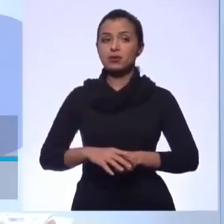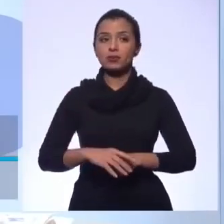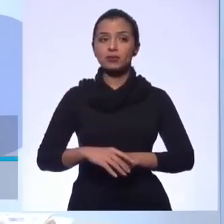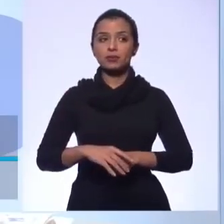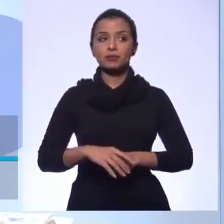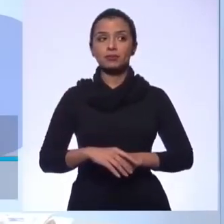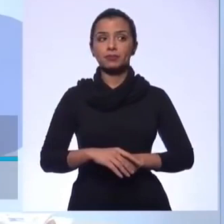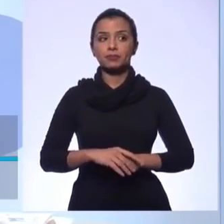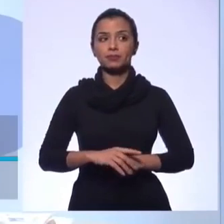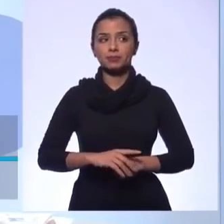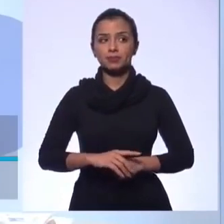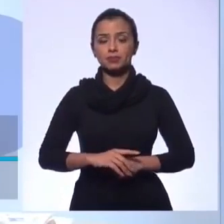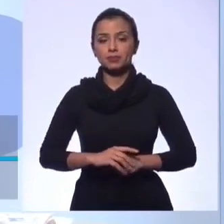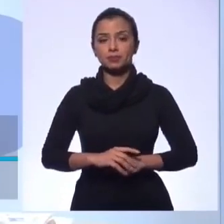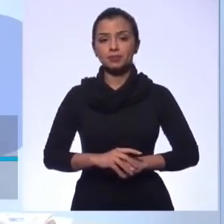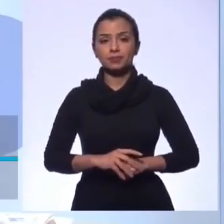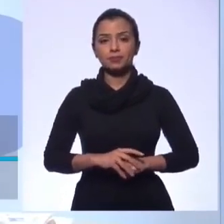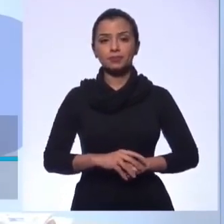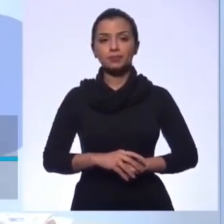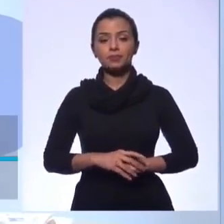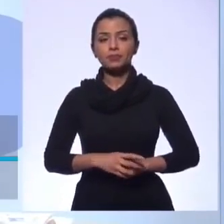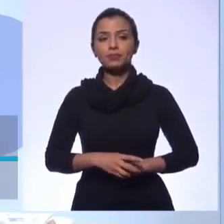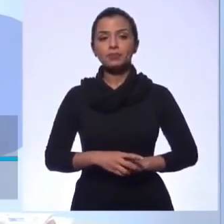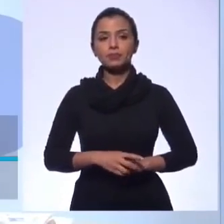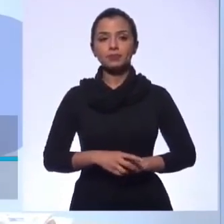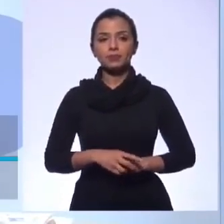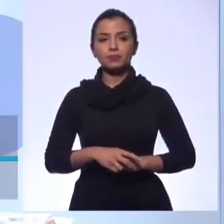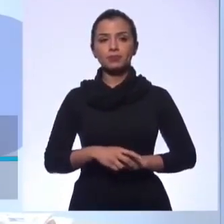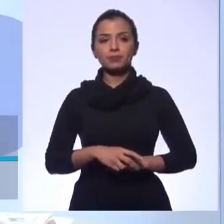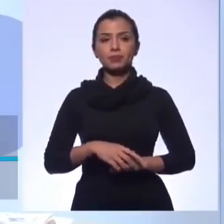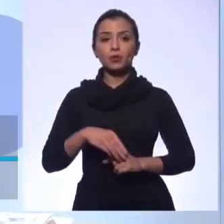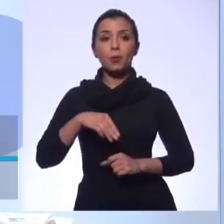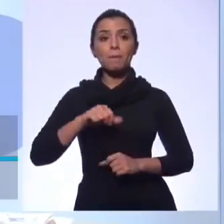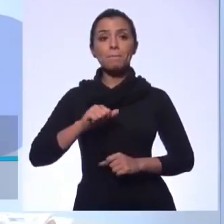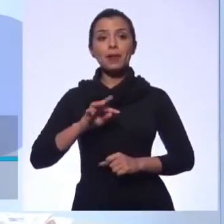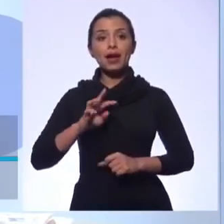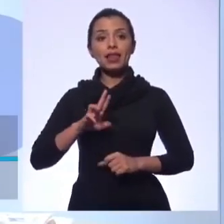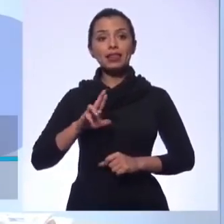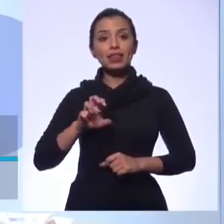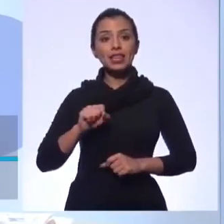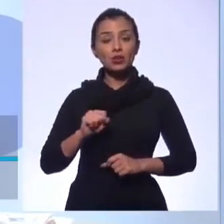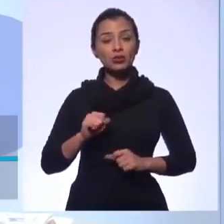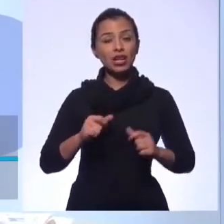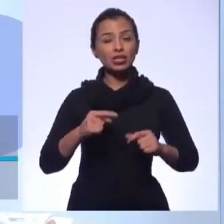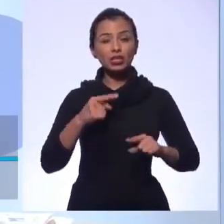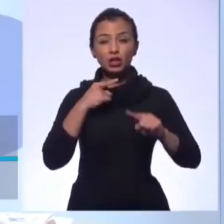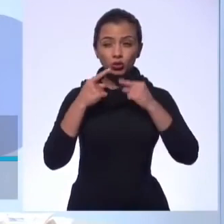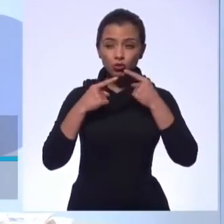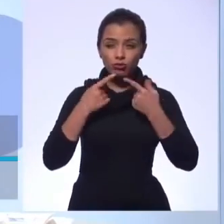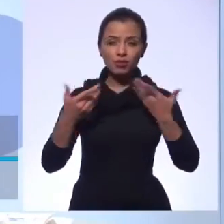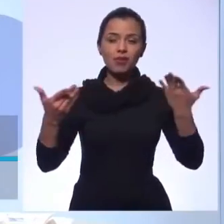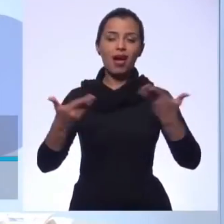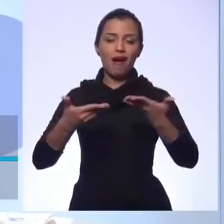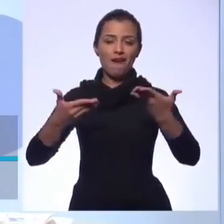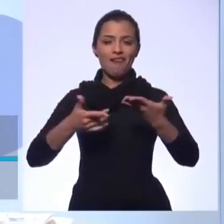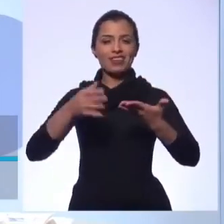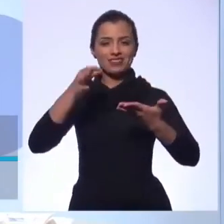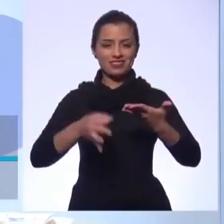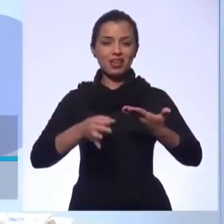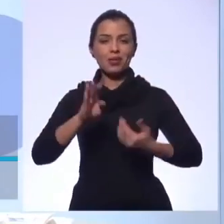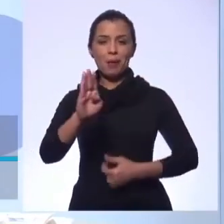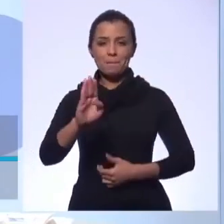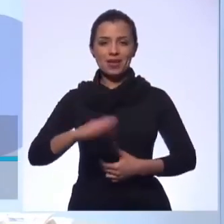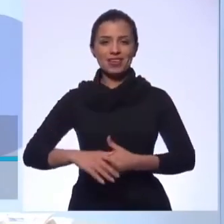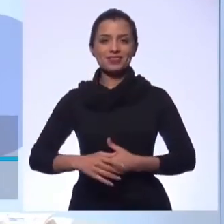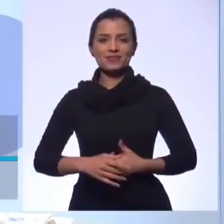como alternativa verdadeira. E o Matheus estava na dúvida. Pronto, Matheus, agora vai acabar a sua dúvida, tá? É a alternativa B, né,